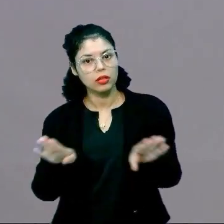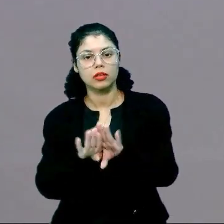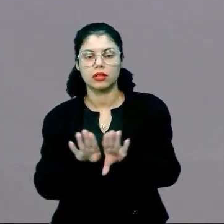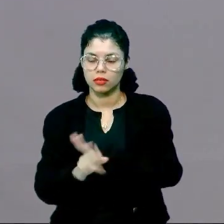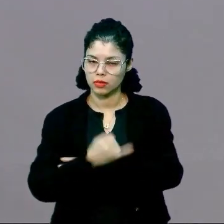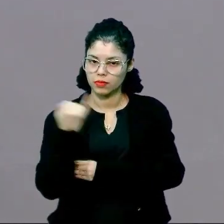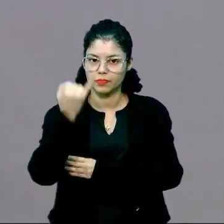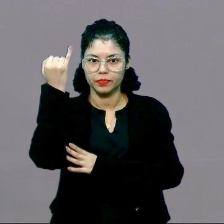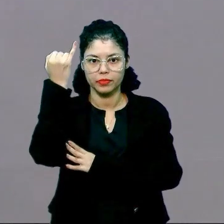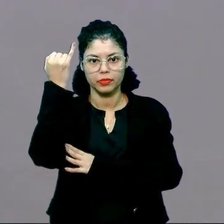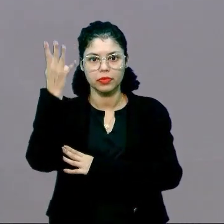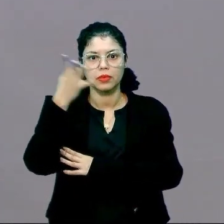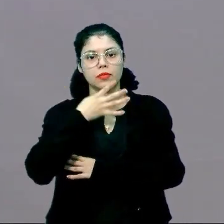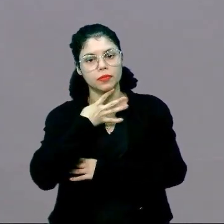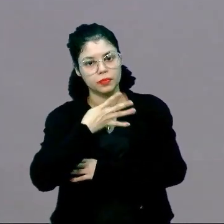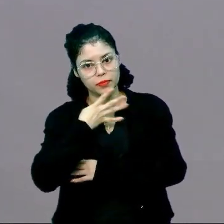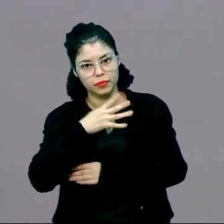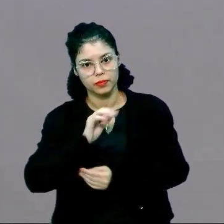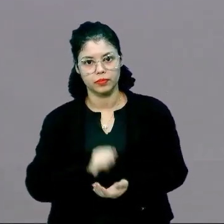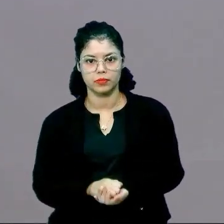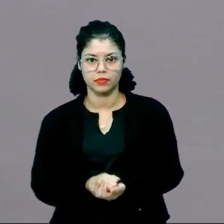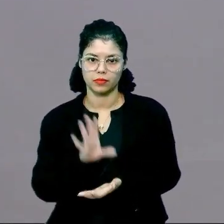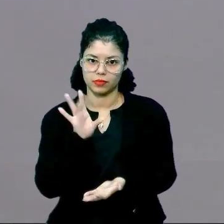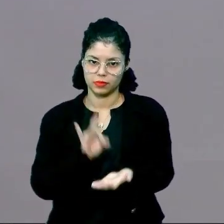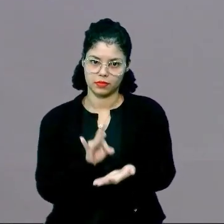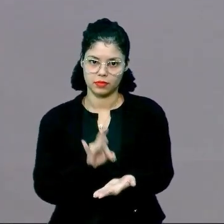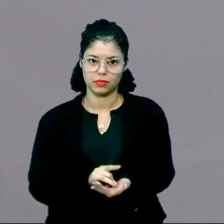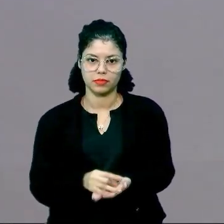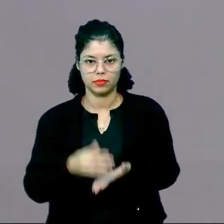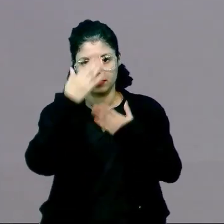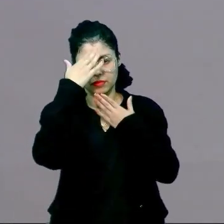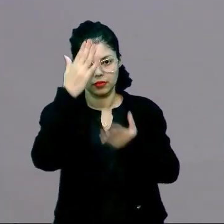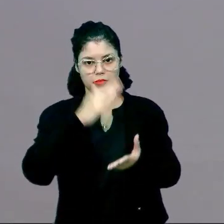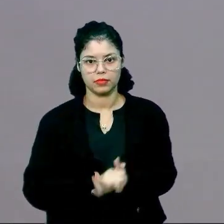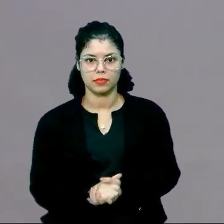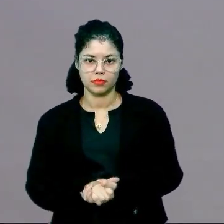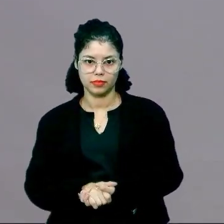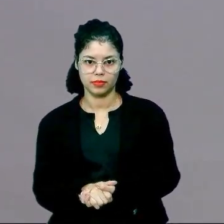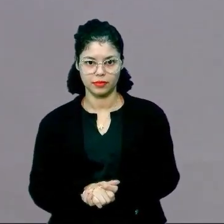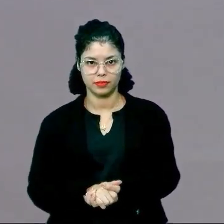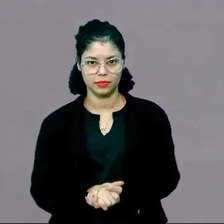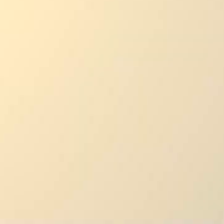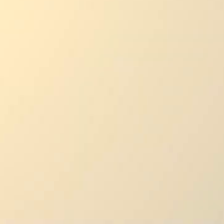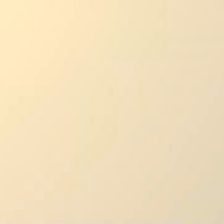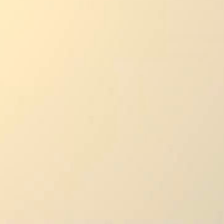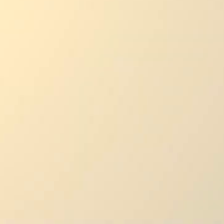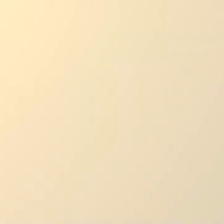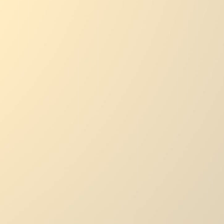principalmente ao conhecimento e à verdade. Muito obrigado a todos.